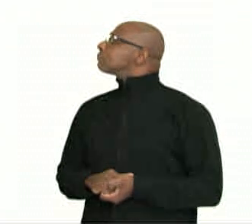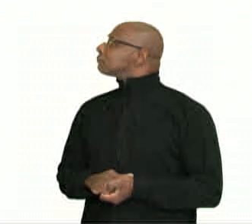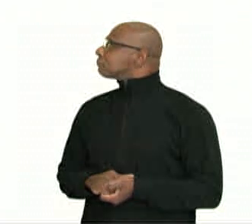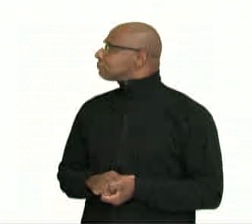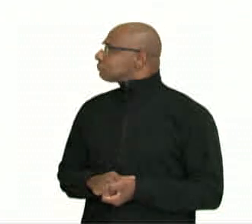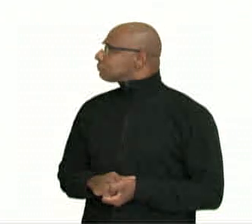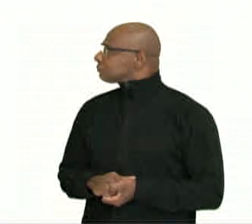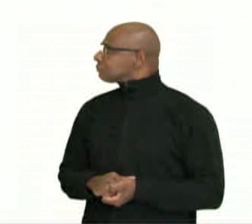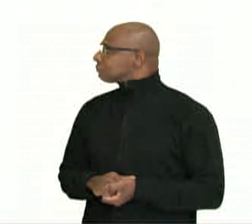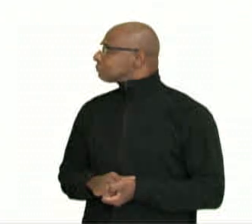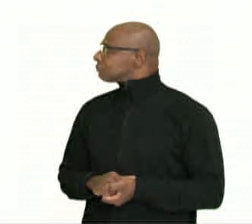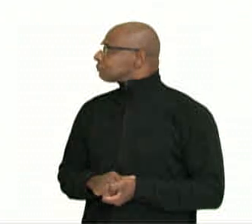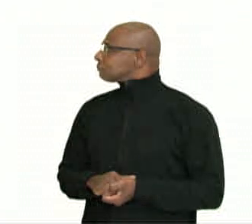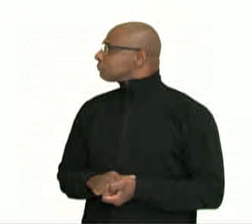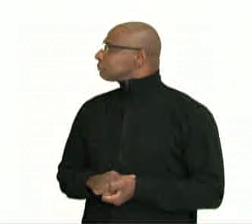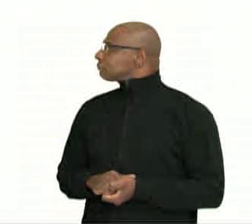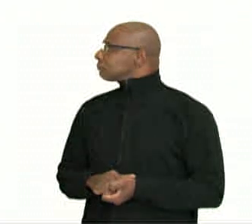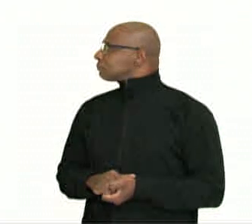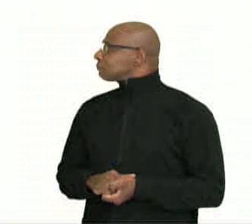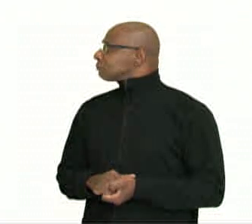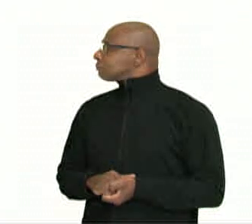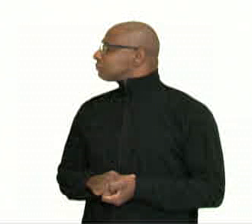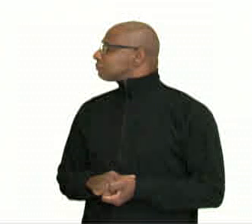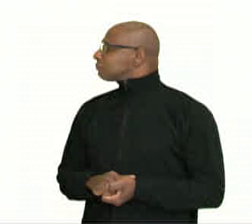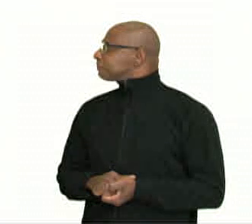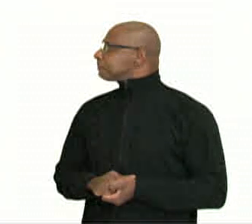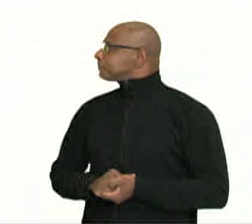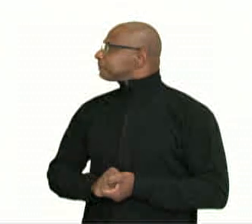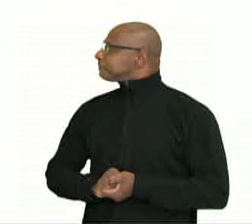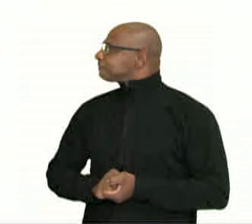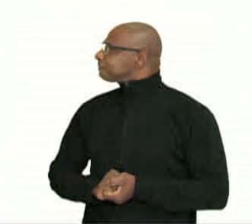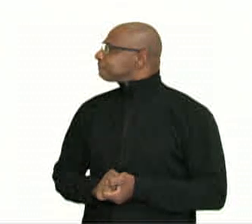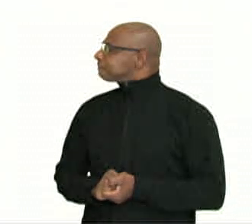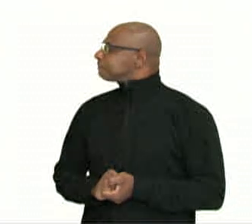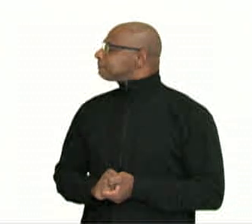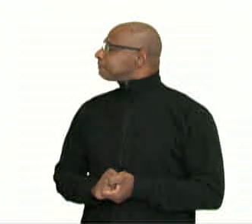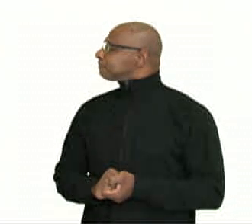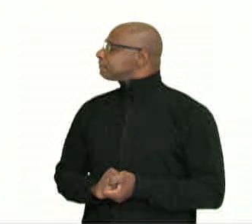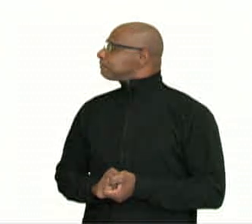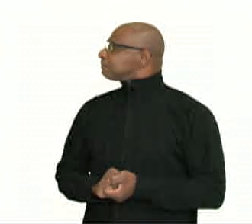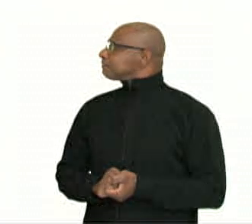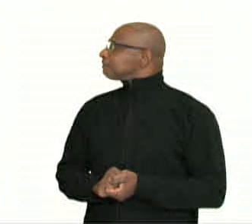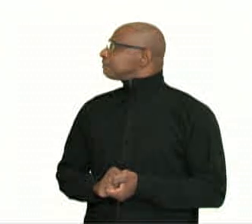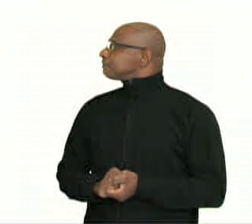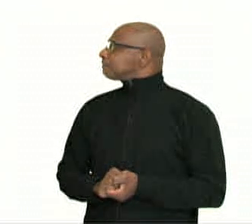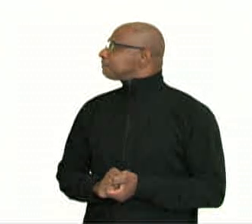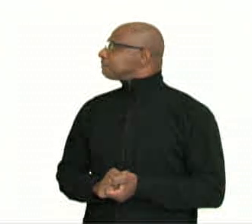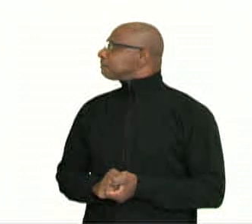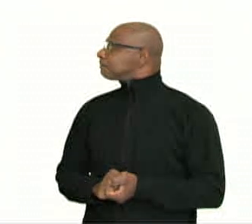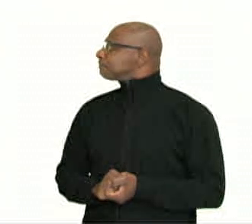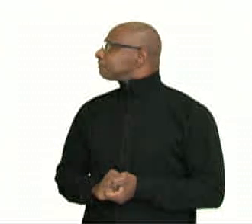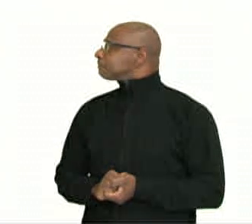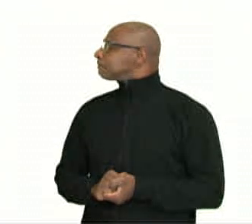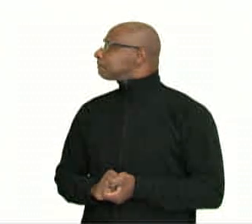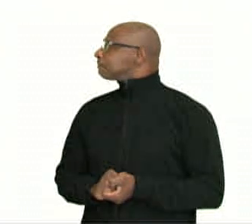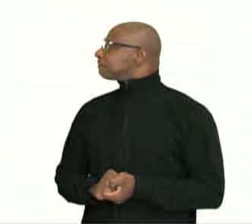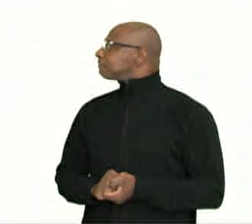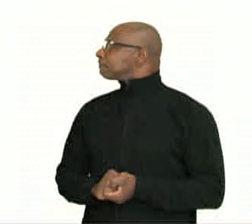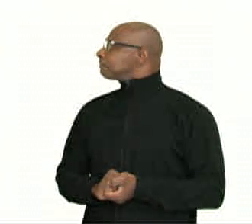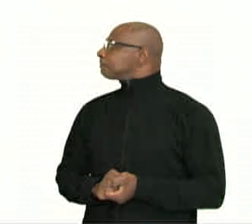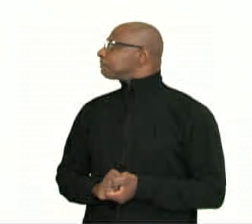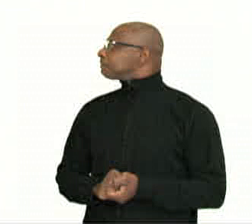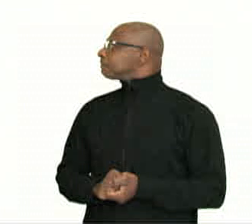larger networks. Some YouTube personalities also have corporate sponsors who